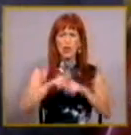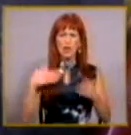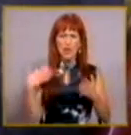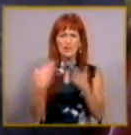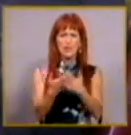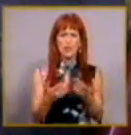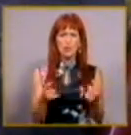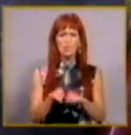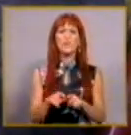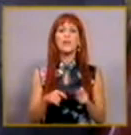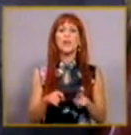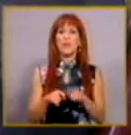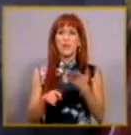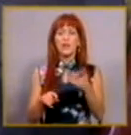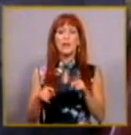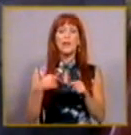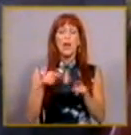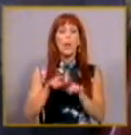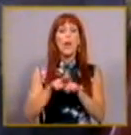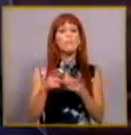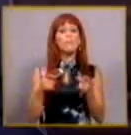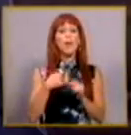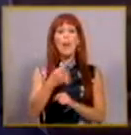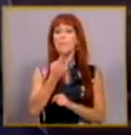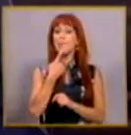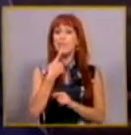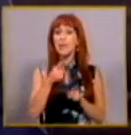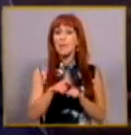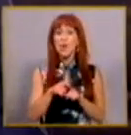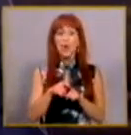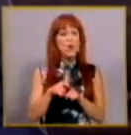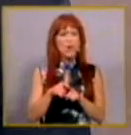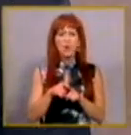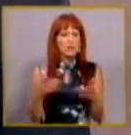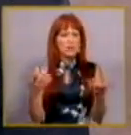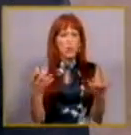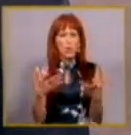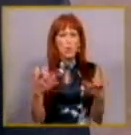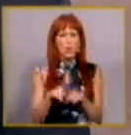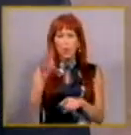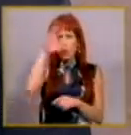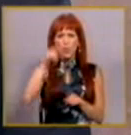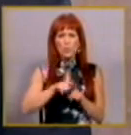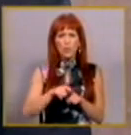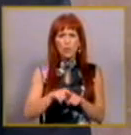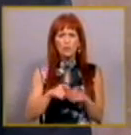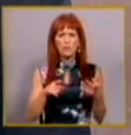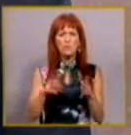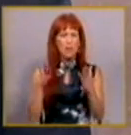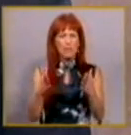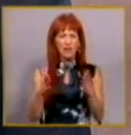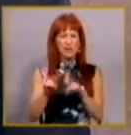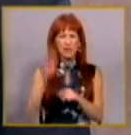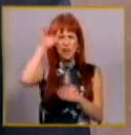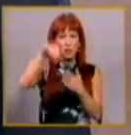não apresentava uma moção, é isso que está a dizer. Exatamente, para que se perceba que não vamos a lado nenhum assim. E o Governo já não é dizer, parte da solução. Se fosse